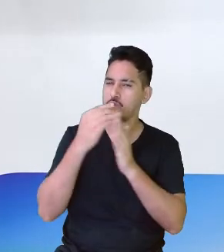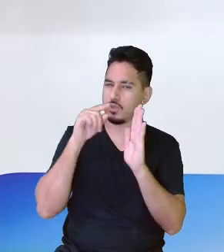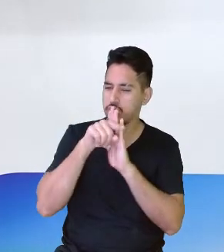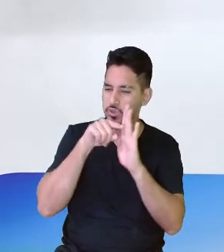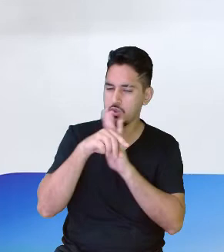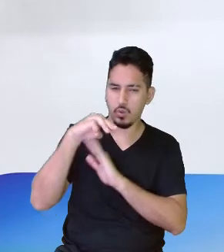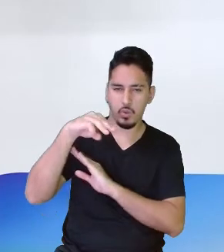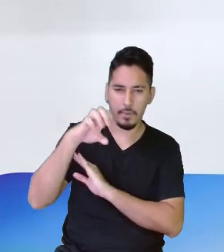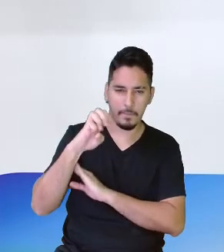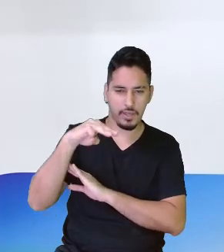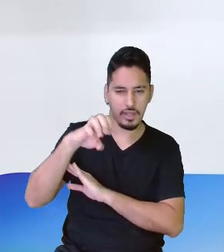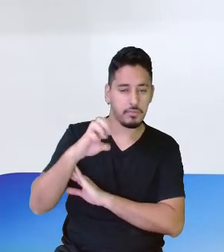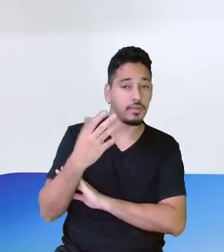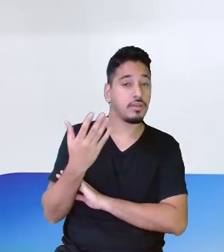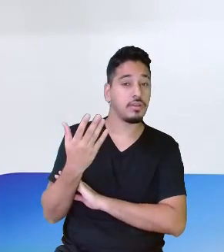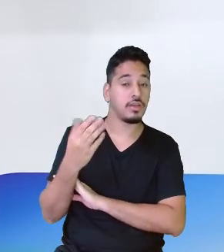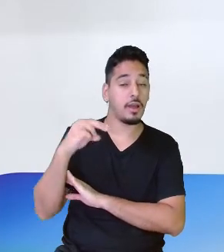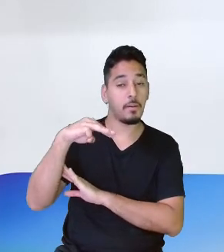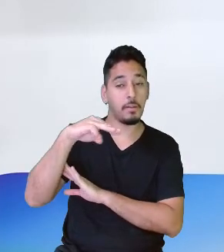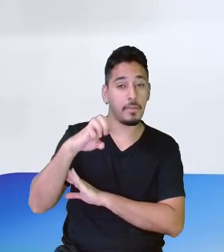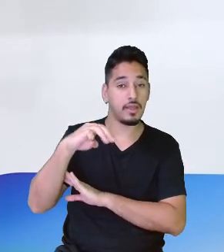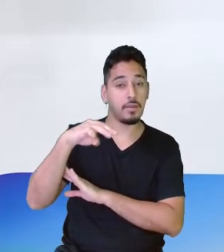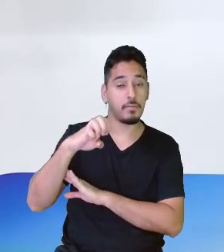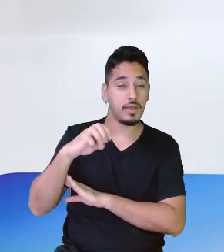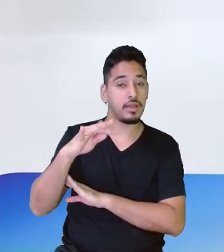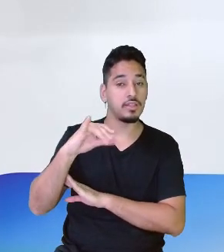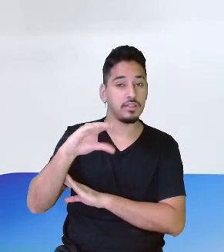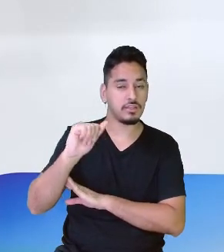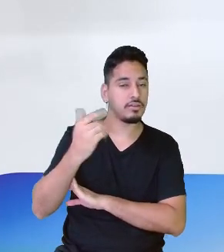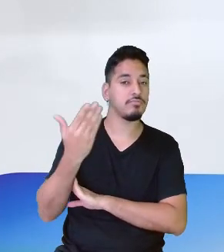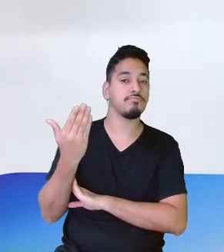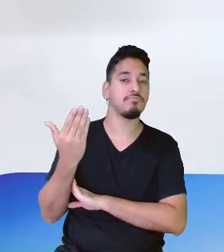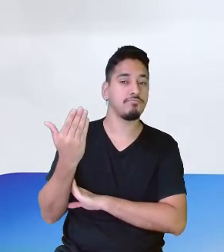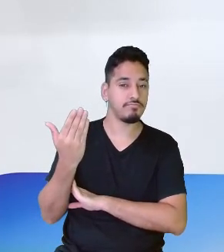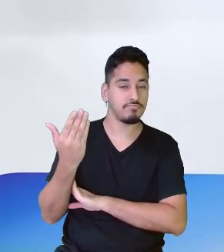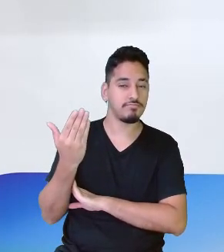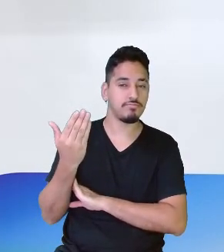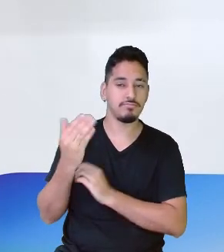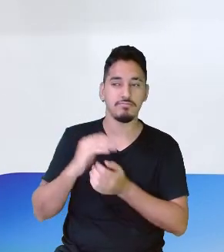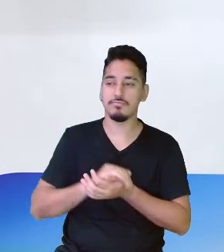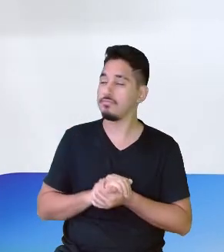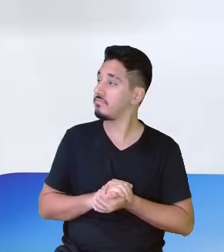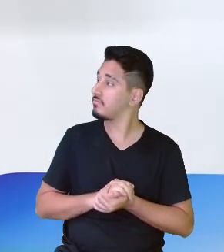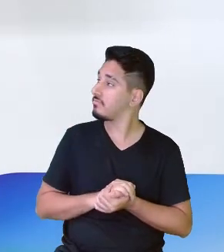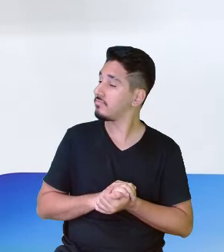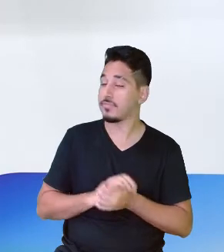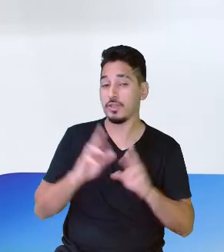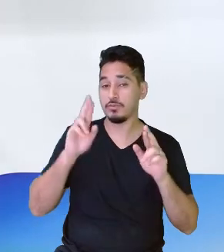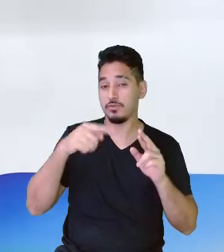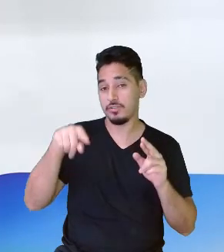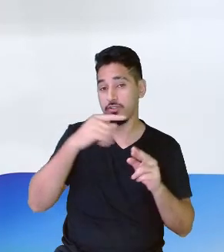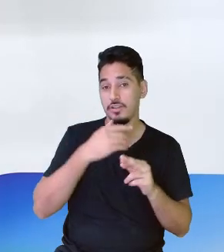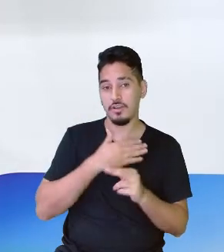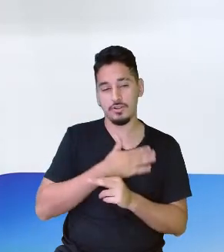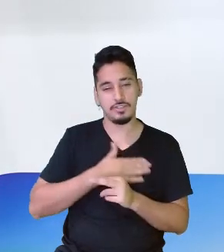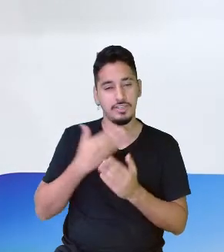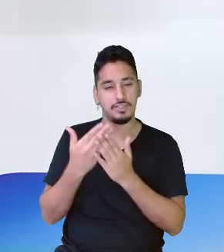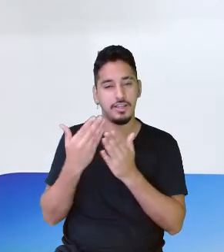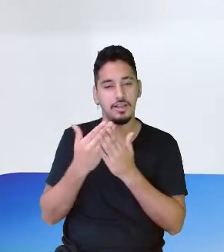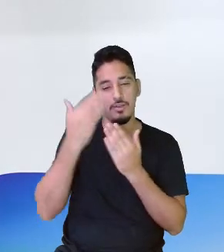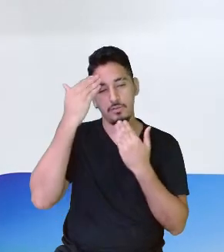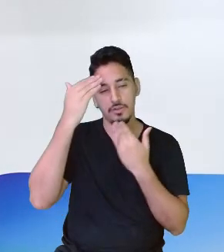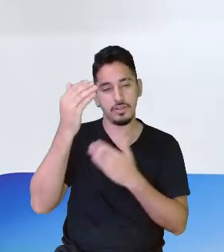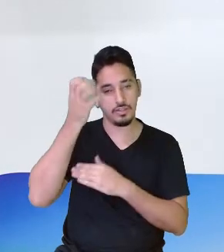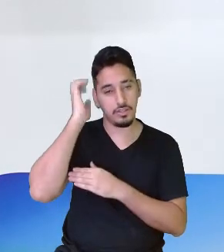meme? A memética. Já é o quê? Um tópico de conversação. Ou não, né? Eu espero que vocês tenham gostado dessa aula.